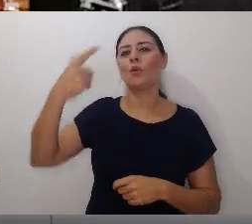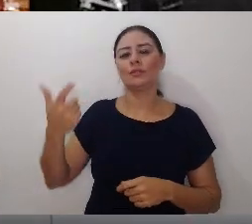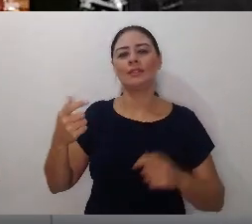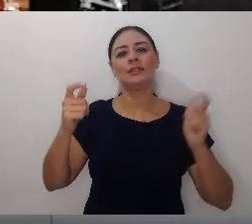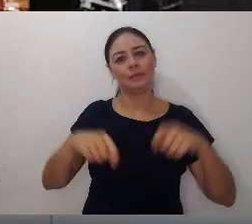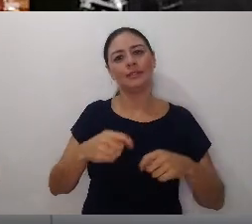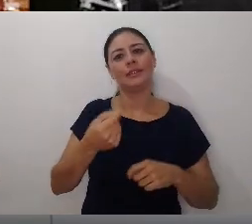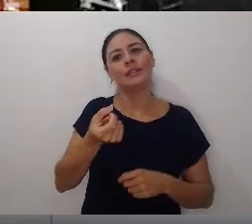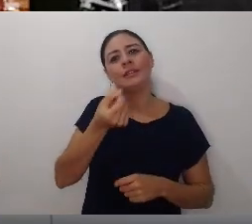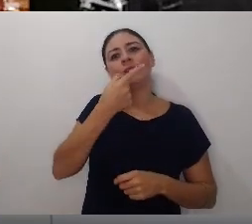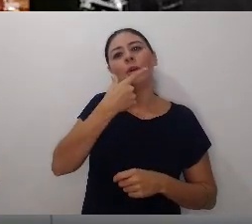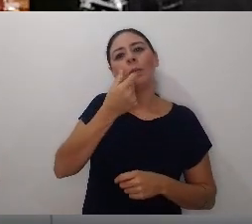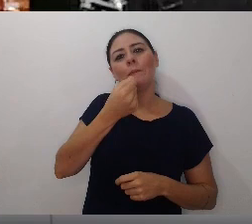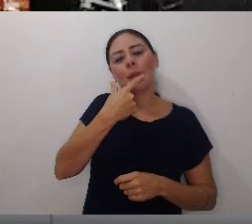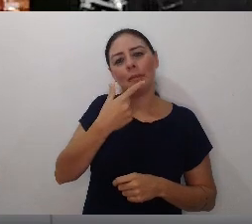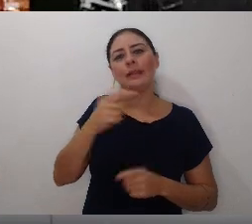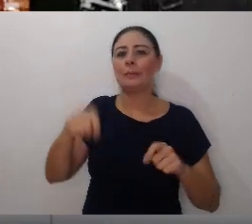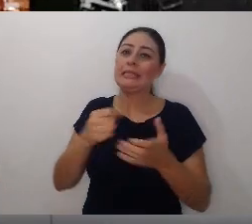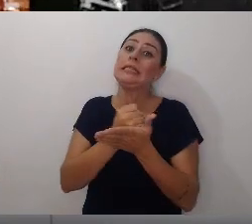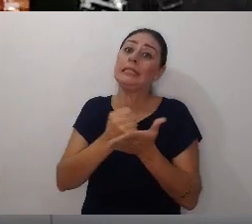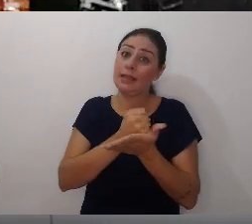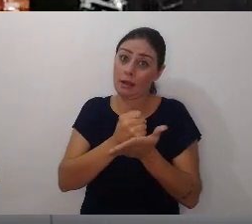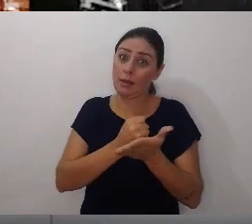forma de manutenção a vitamina D.